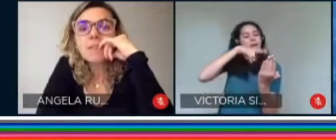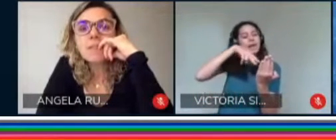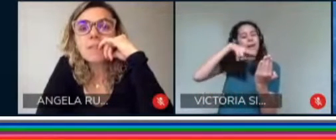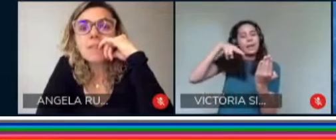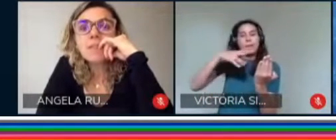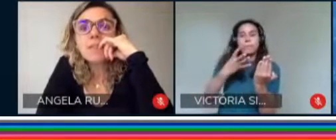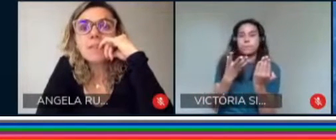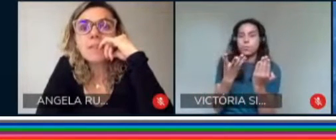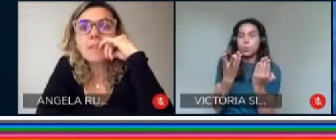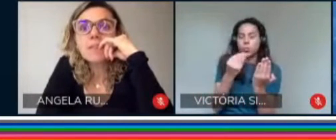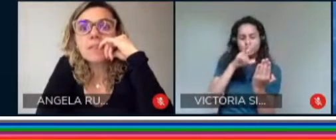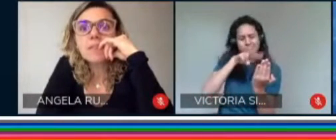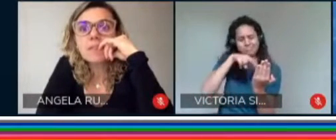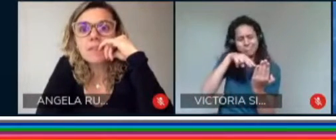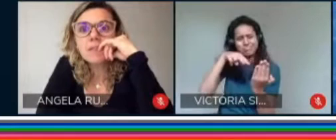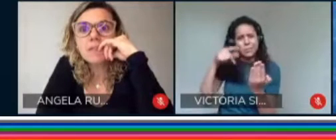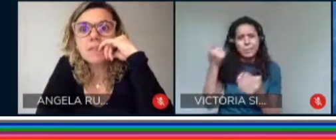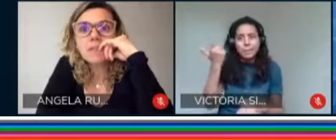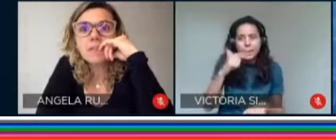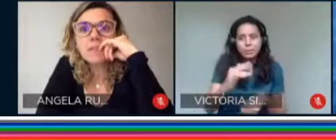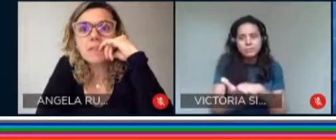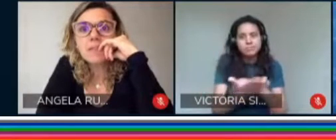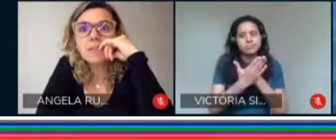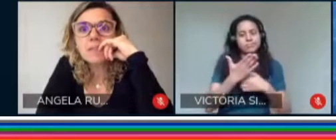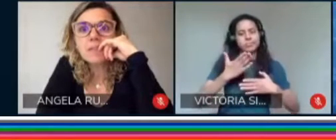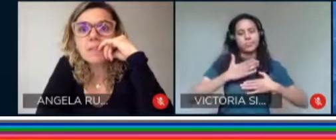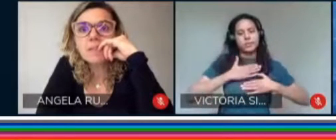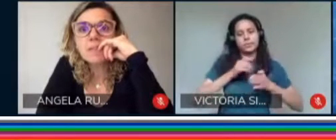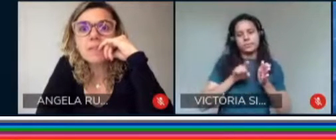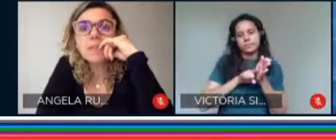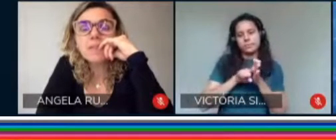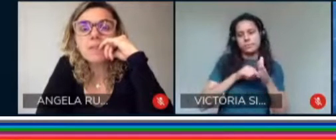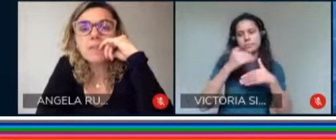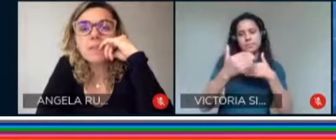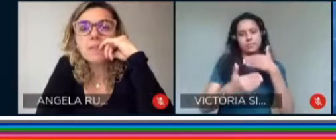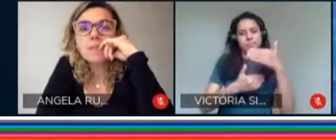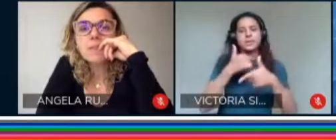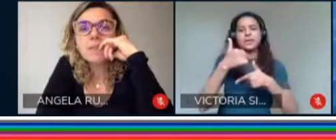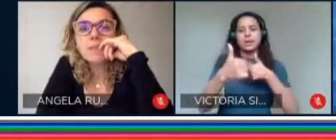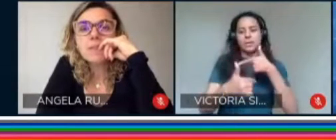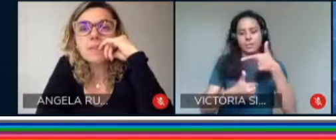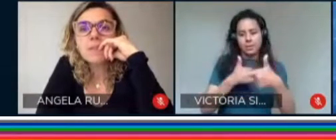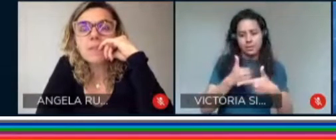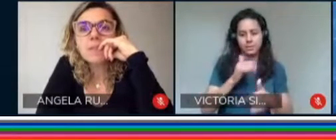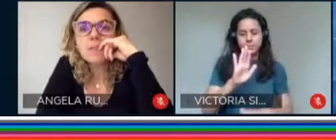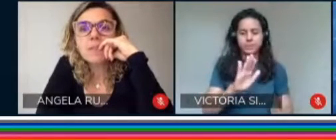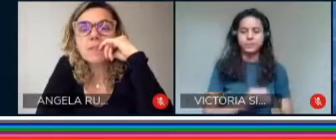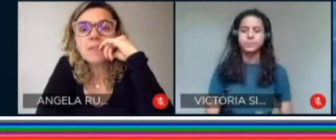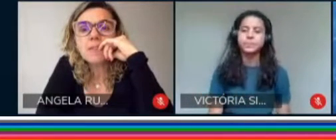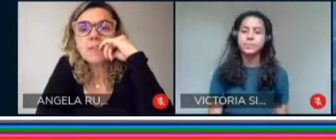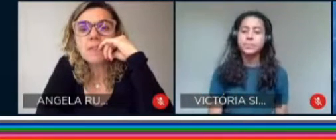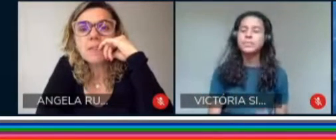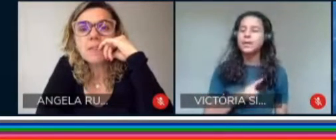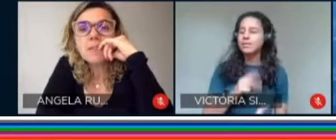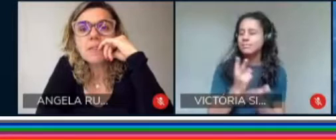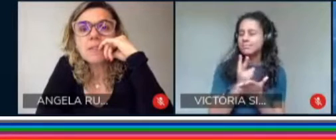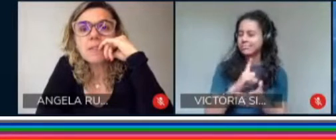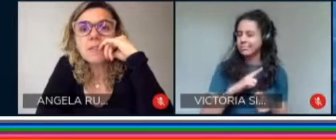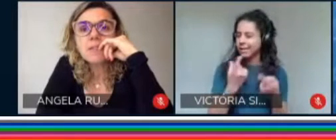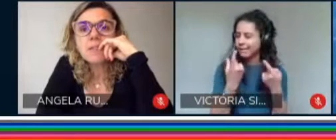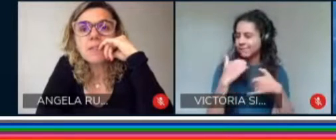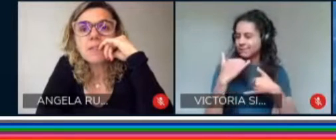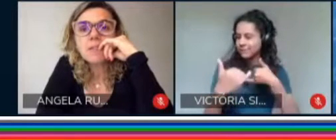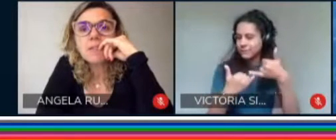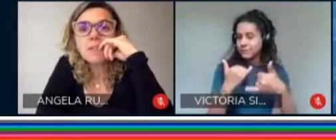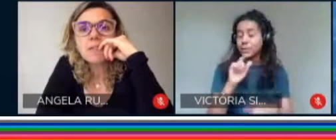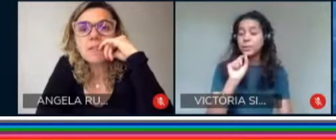muito para dar seguimento ao meu trabalho. O que a gente brinca é que, a partir do momento que você identifica um tema